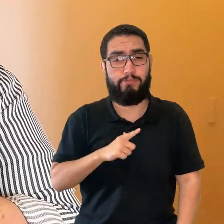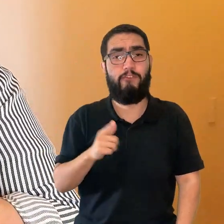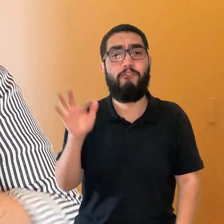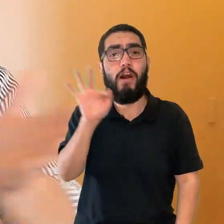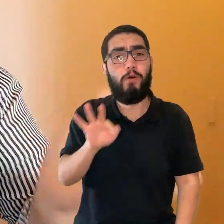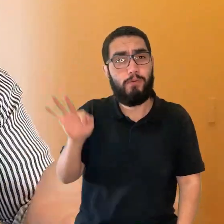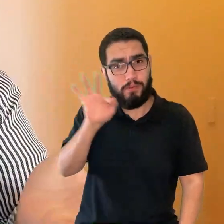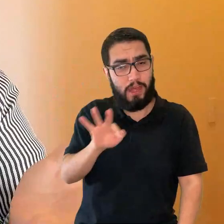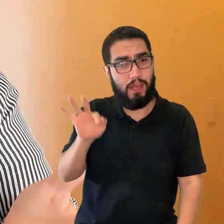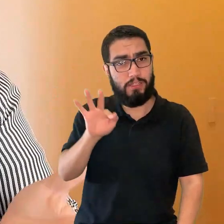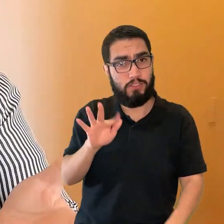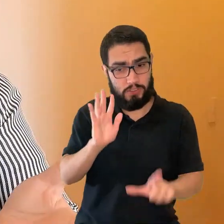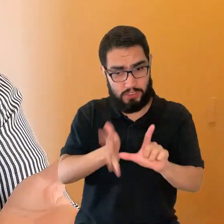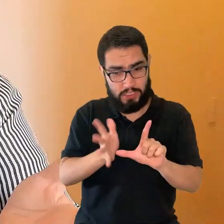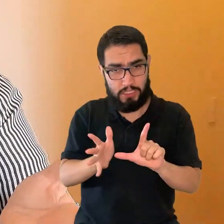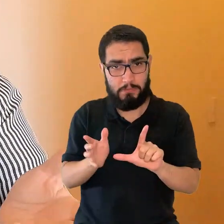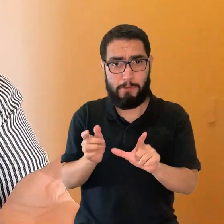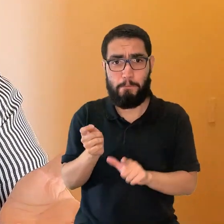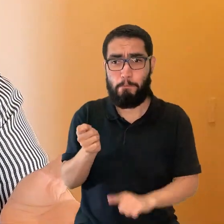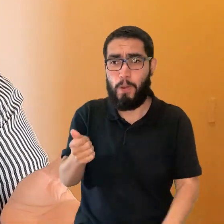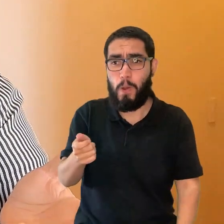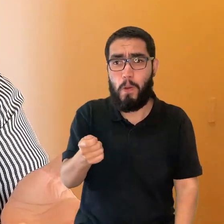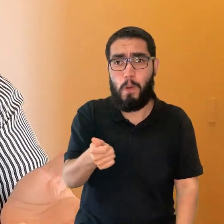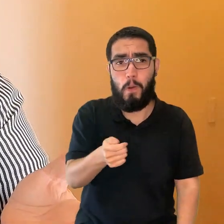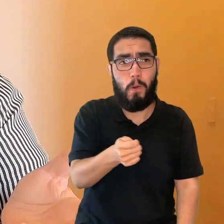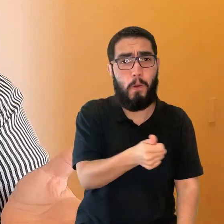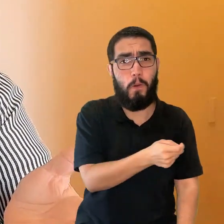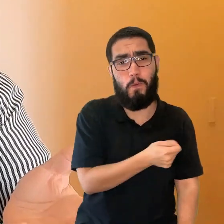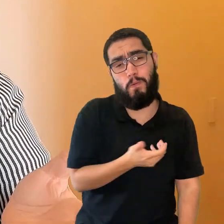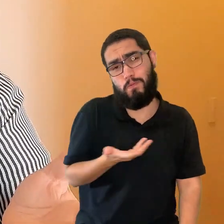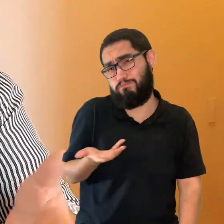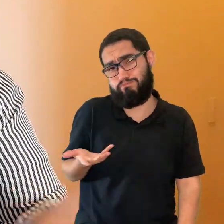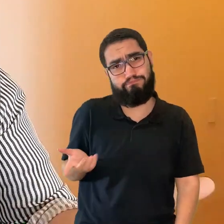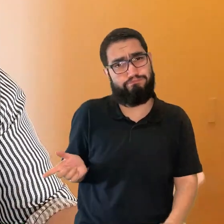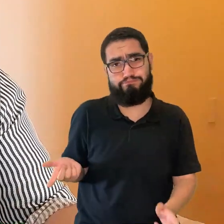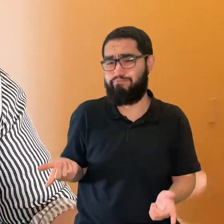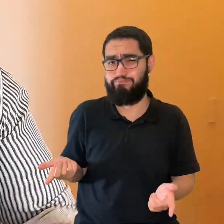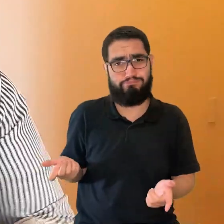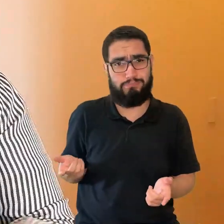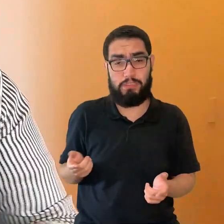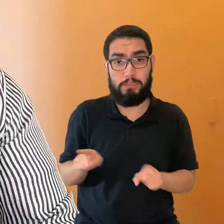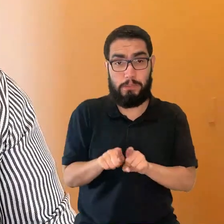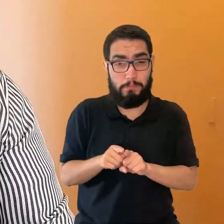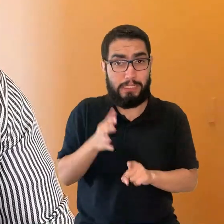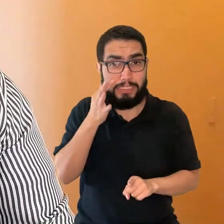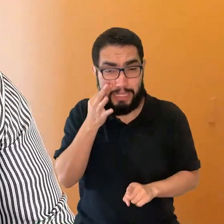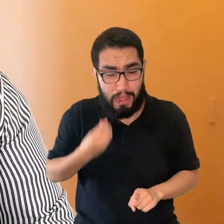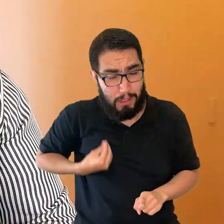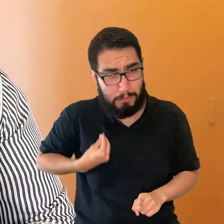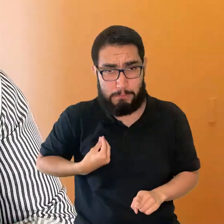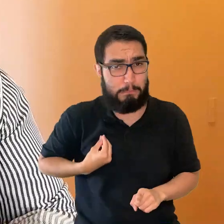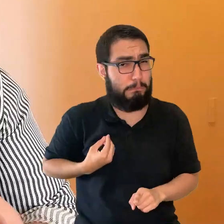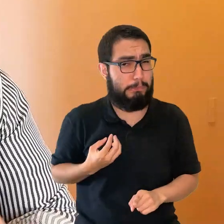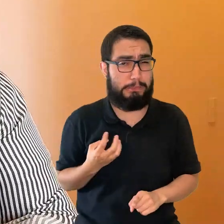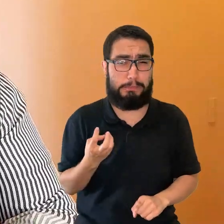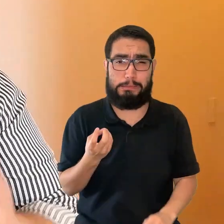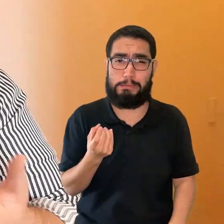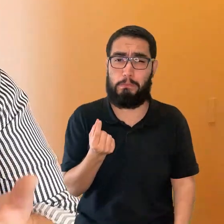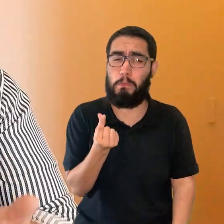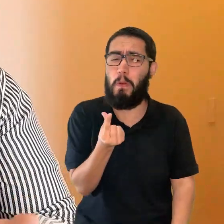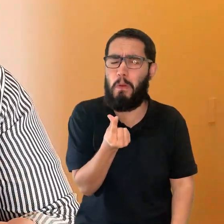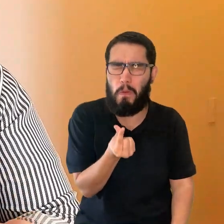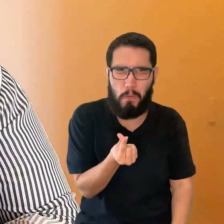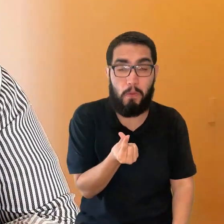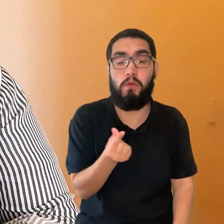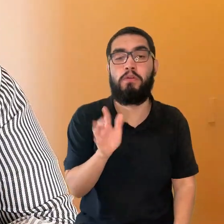nós temos poucas faculdades que oferecem o curso de letras Libras, presencial então se conta nos dedos. Então se você quer